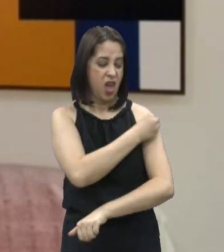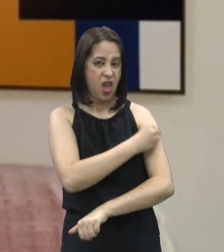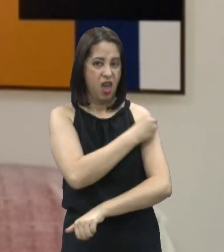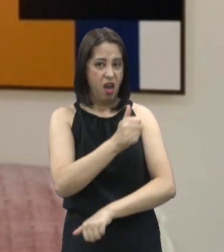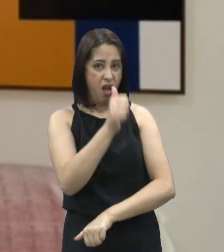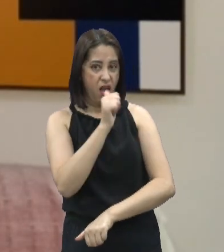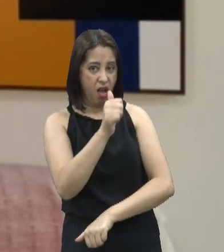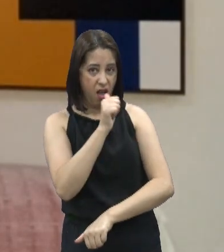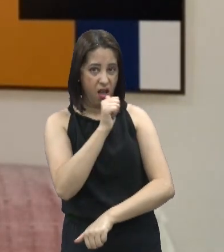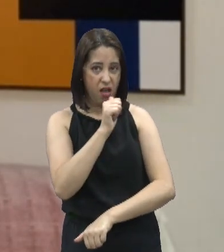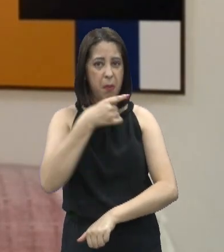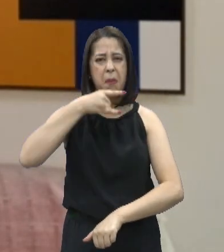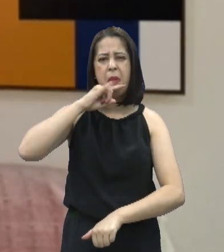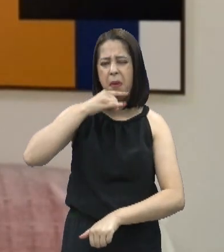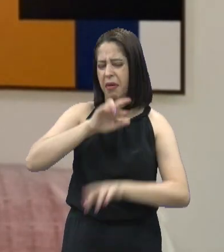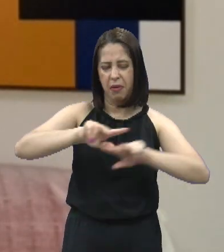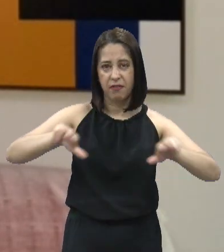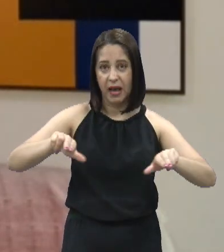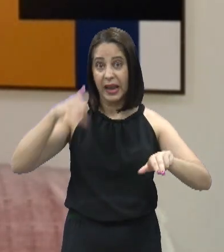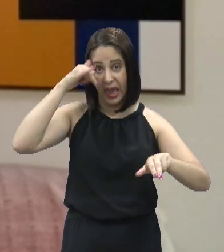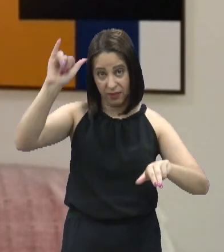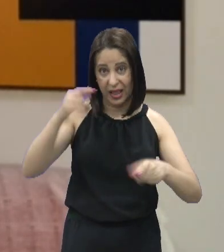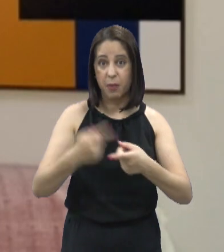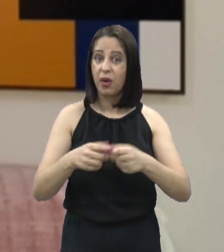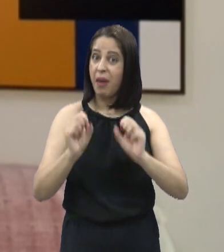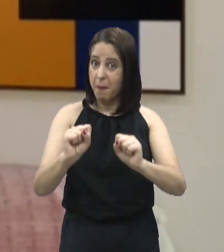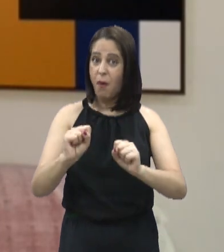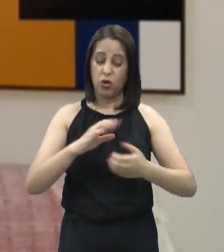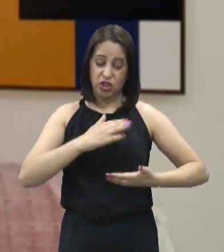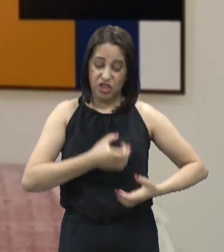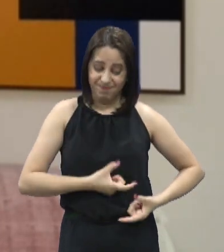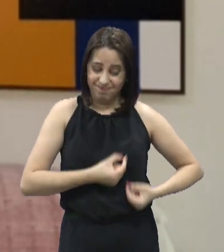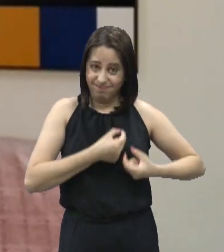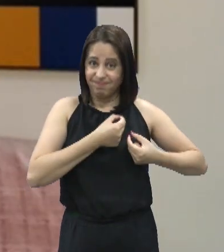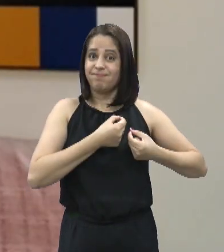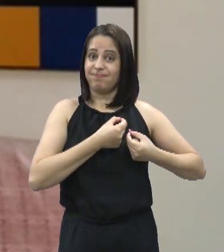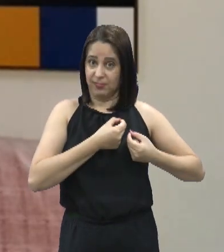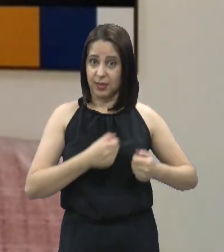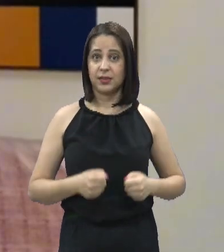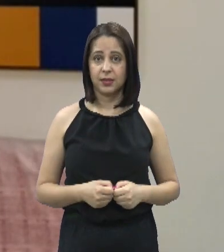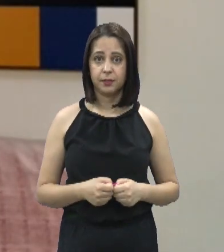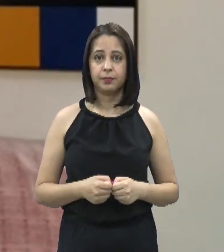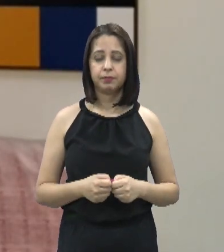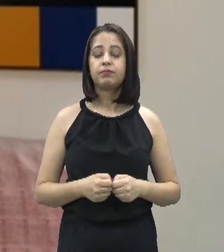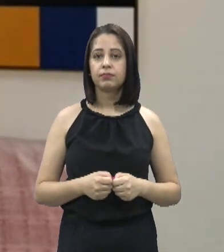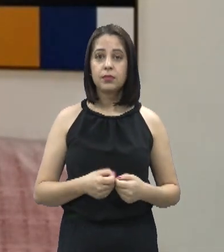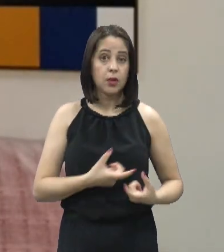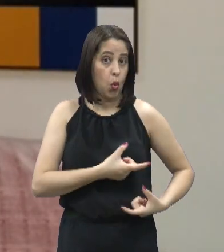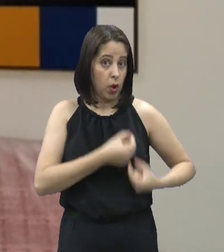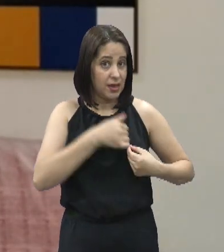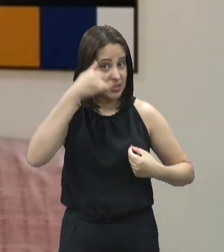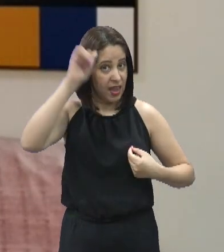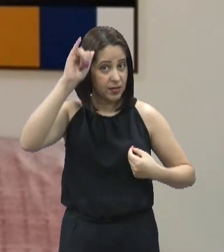Esses alimentos eles podem aumentar o risco de desenvolver o câncer de mama e outras doenças. A prevenção do câncer de mama começa